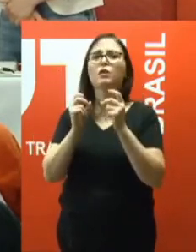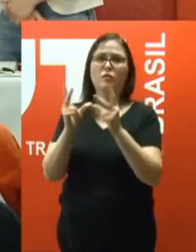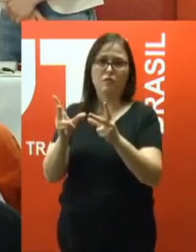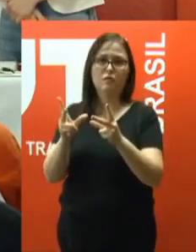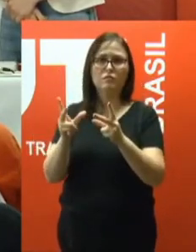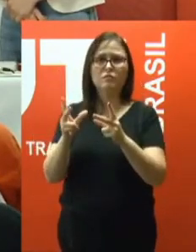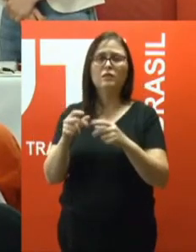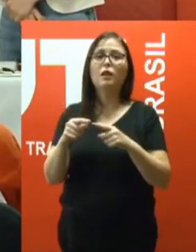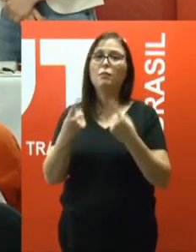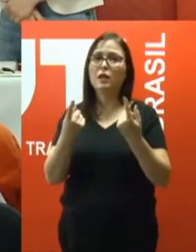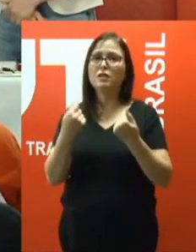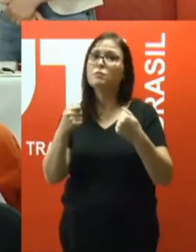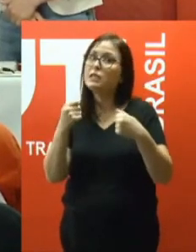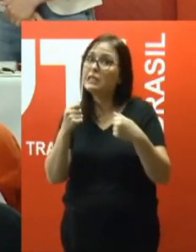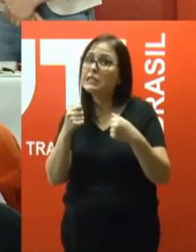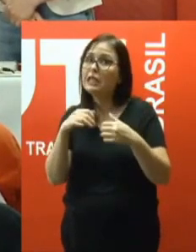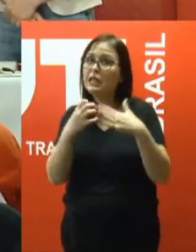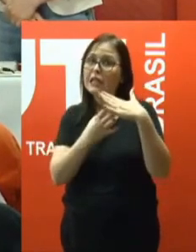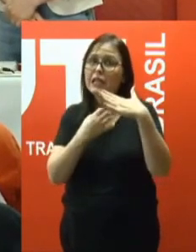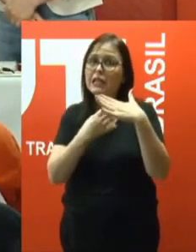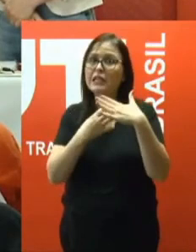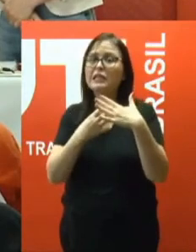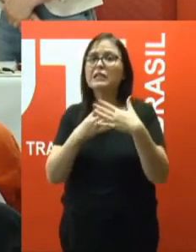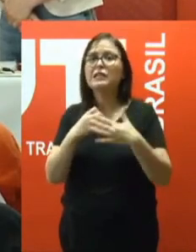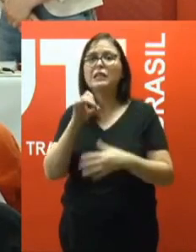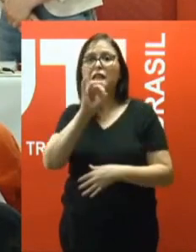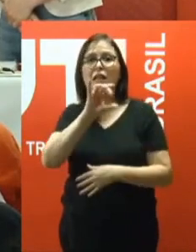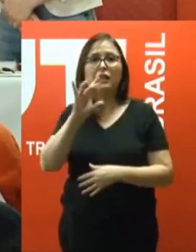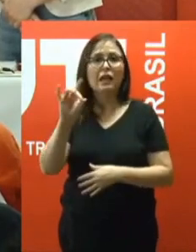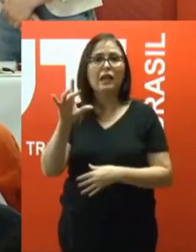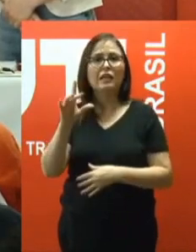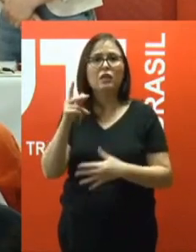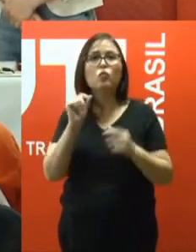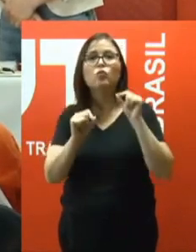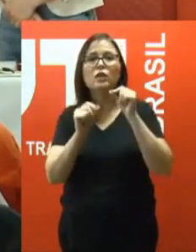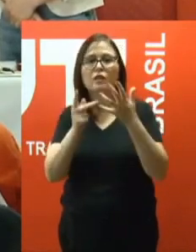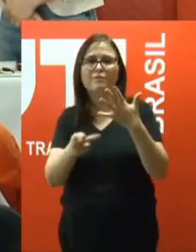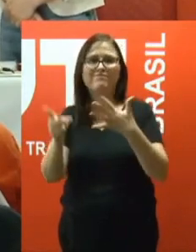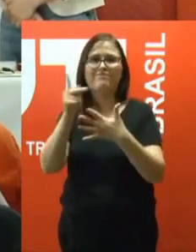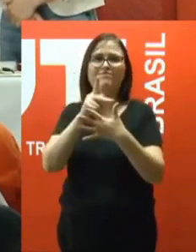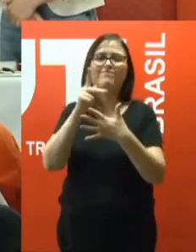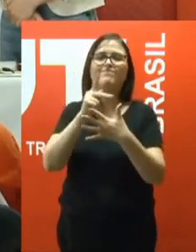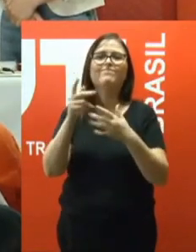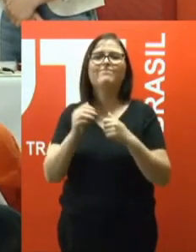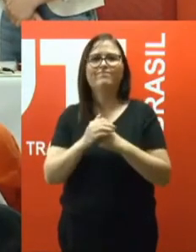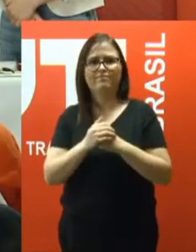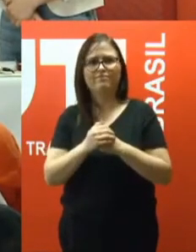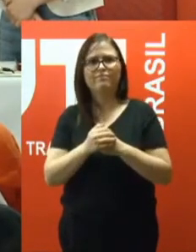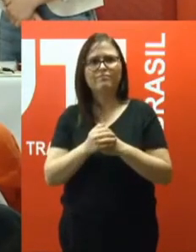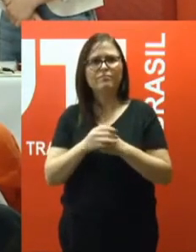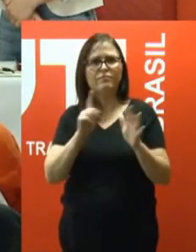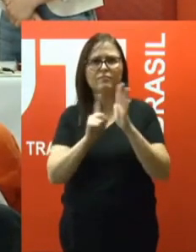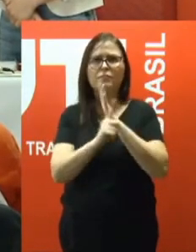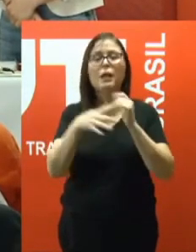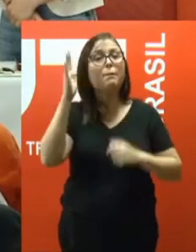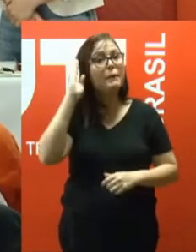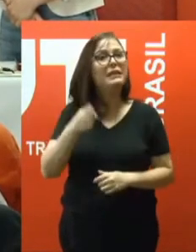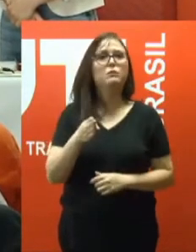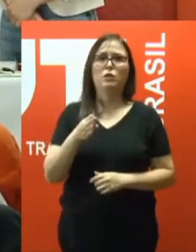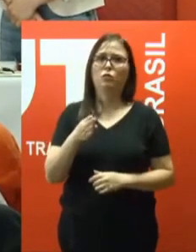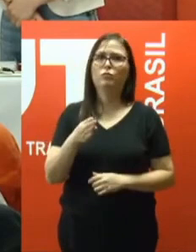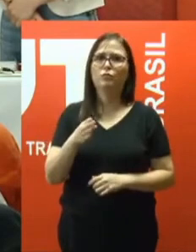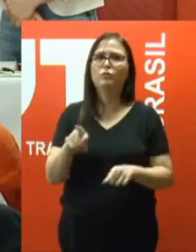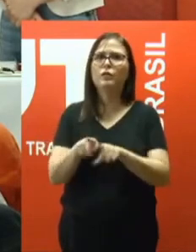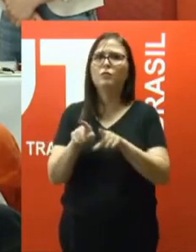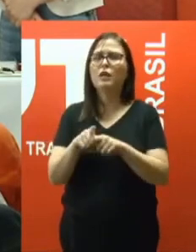ter que recolocar essas empresas, sabe, na nossa prioridade. A outra coisa que nós não temos que ter medo de dizer é que nós